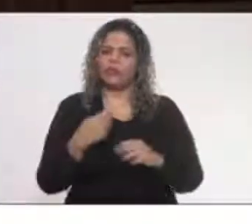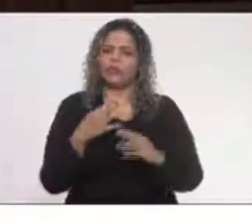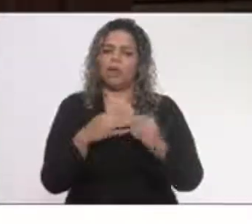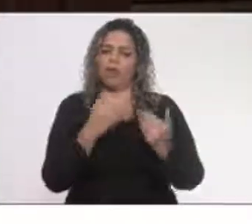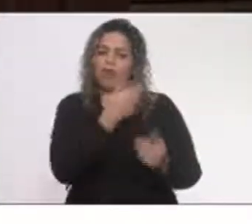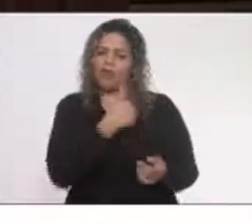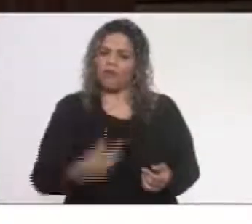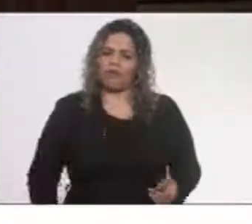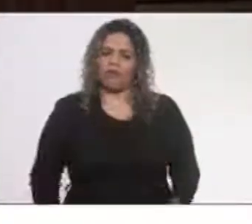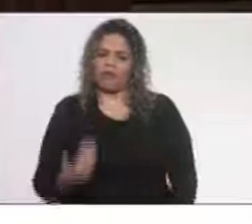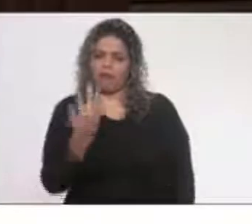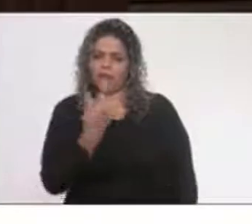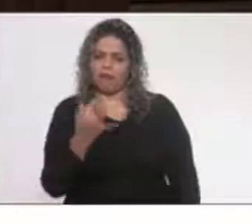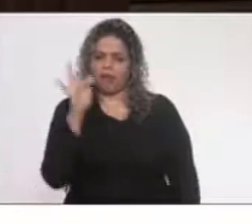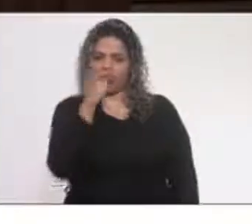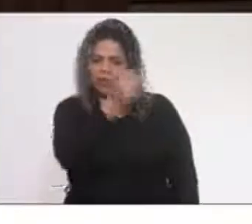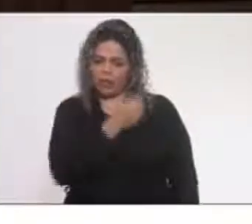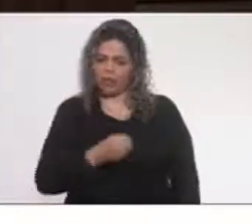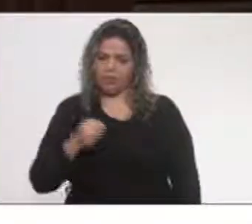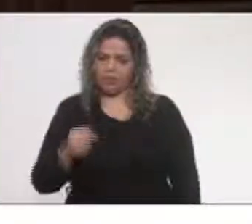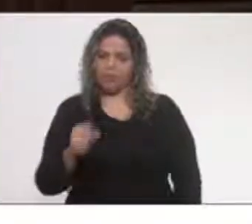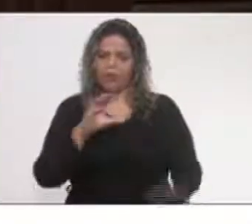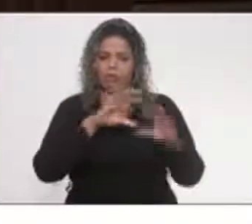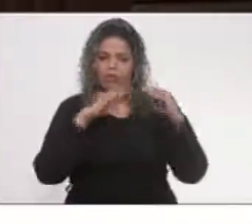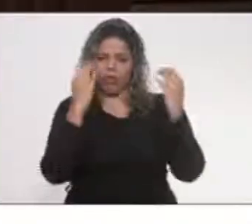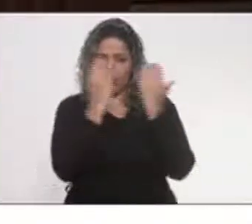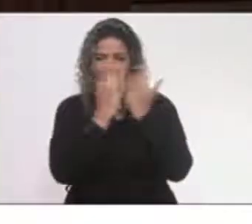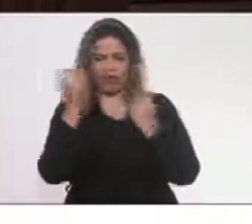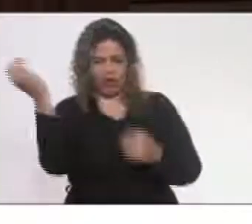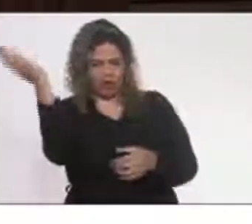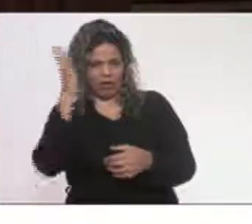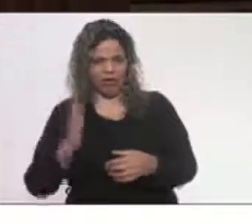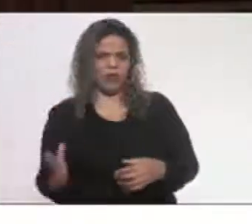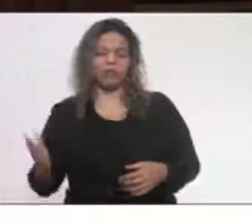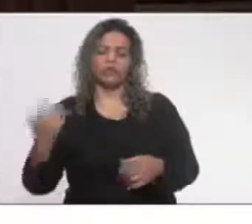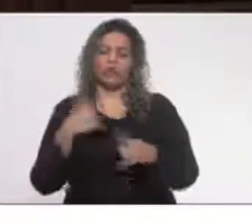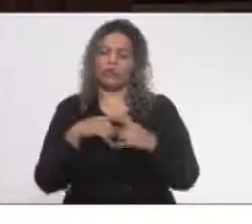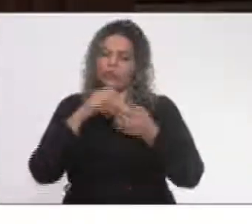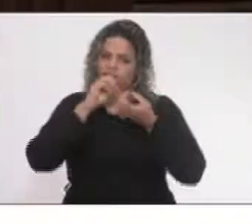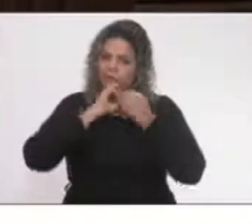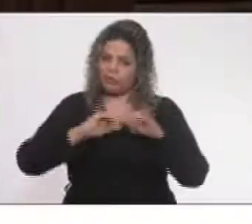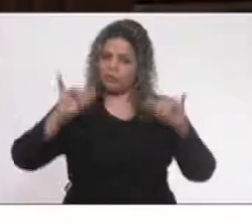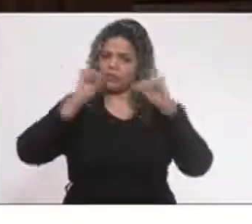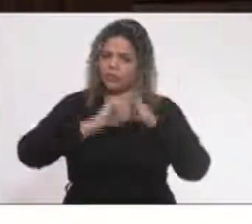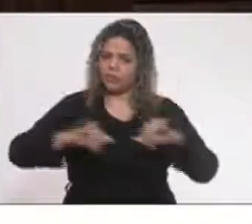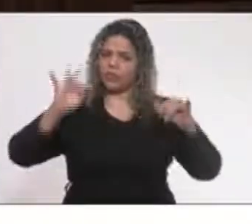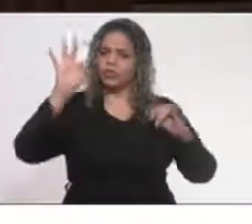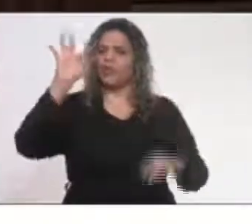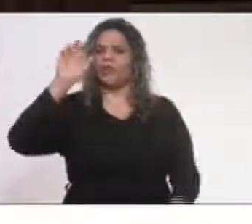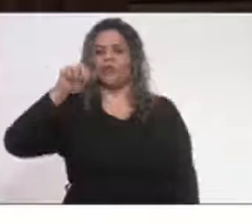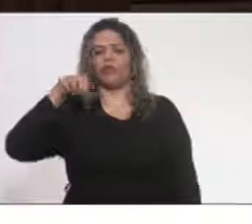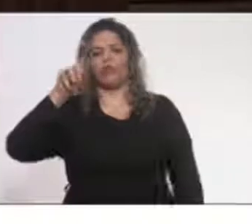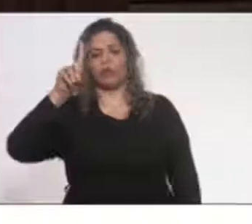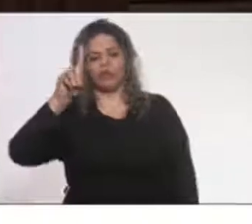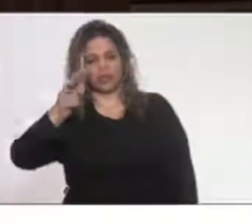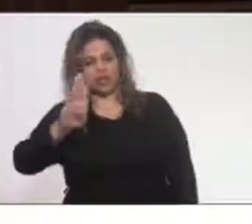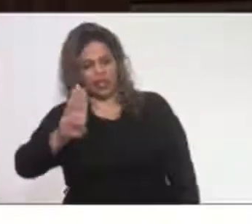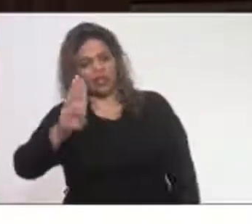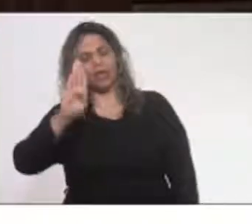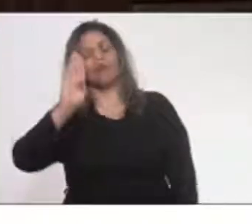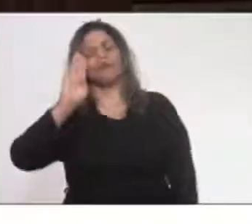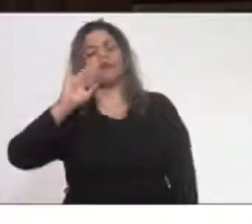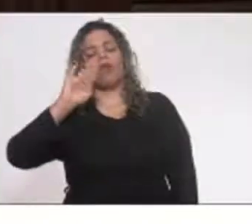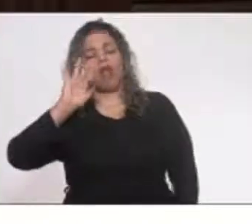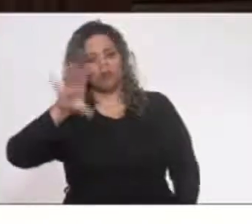que o governo federal encaminhe ao Congresso Nacional uma mensagem, já que o Fundeb é uma